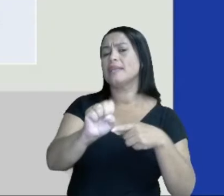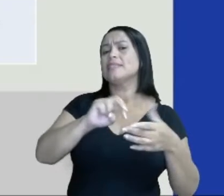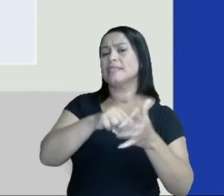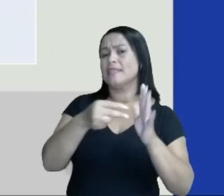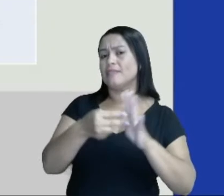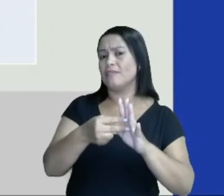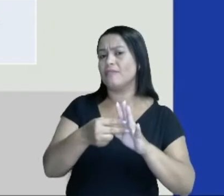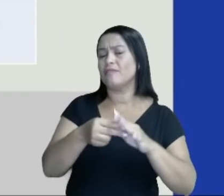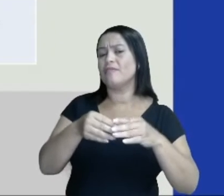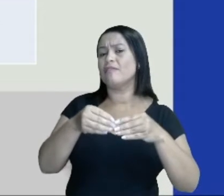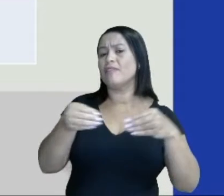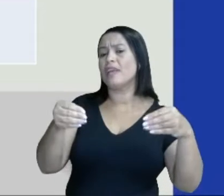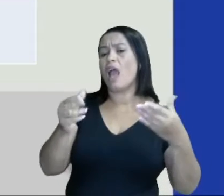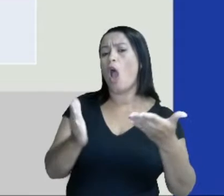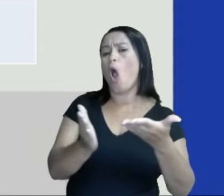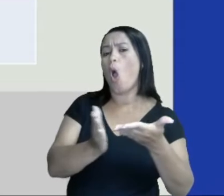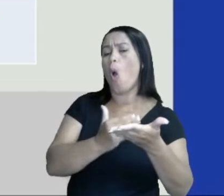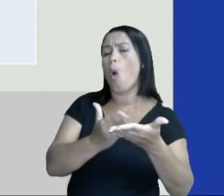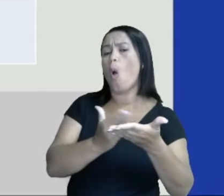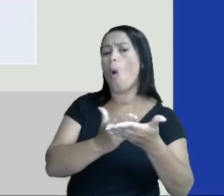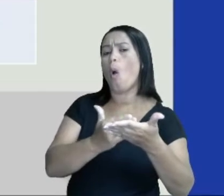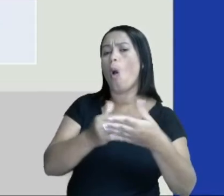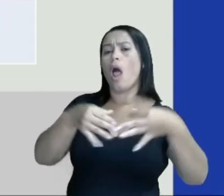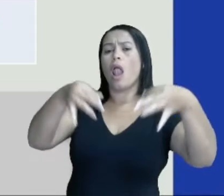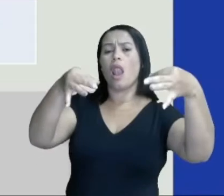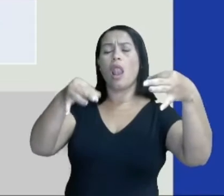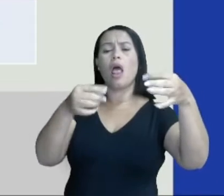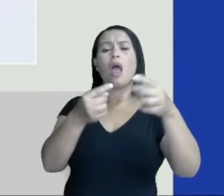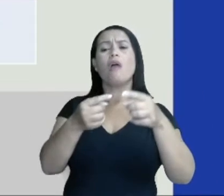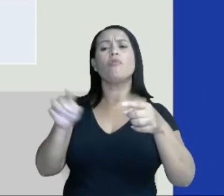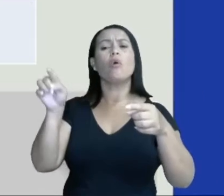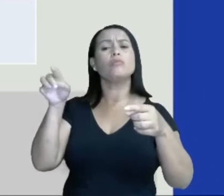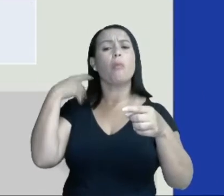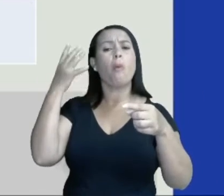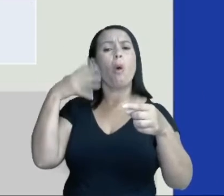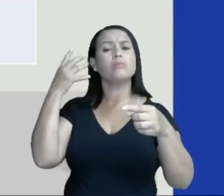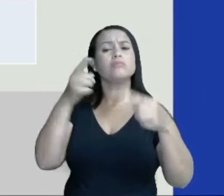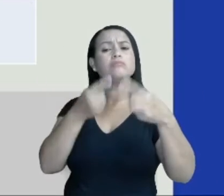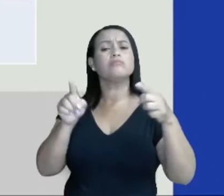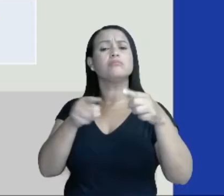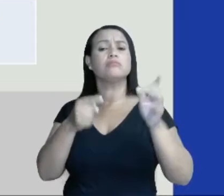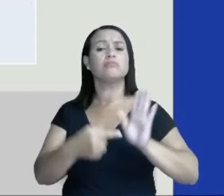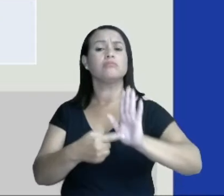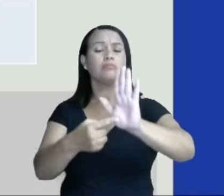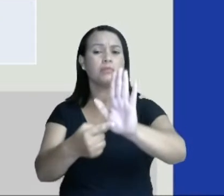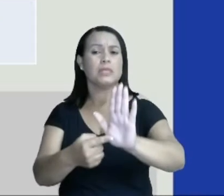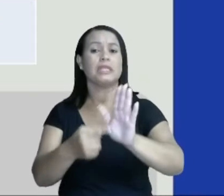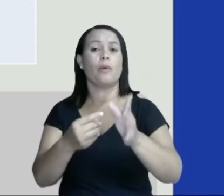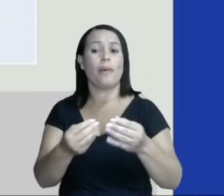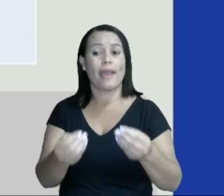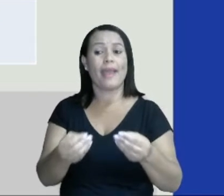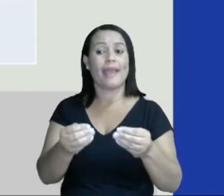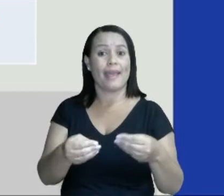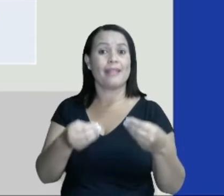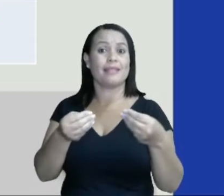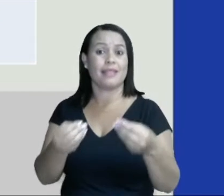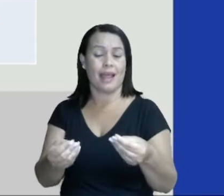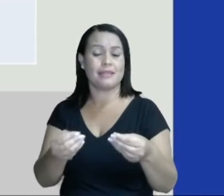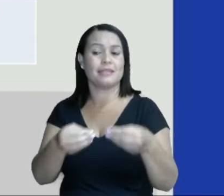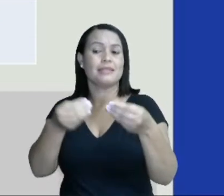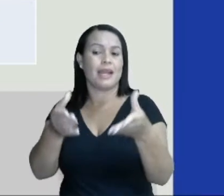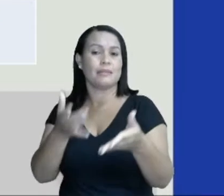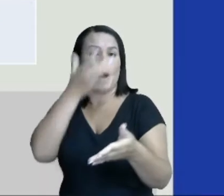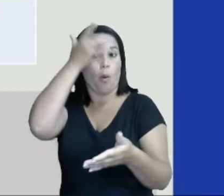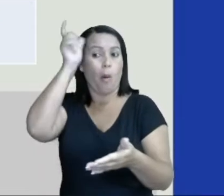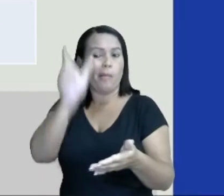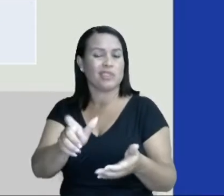própria partitura, porque quem traz, traz alguma coisa para alguém. Então, vai ser